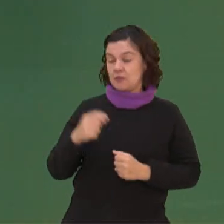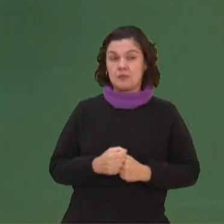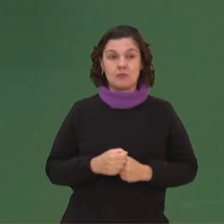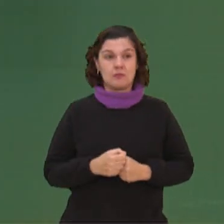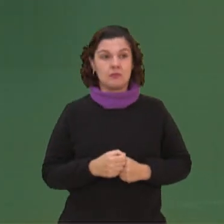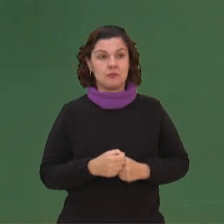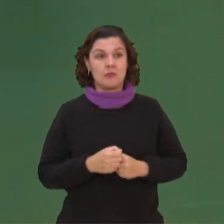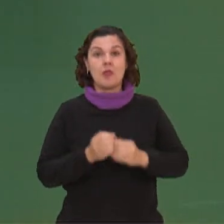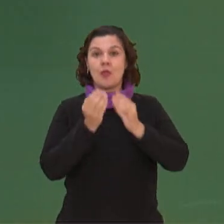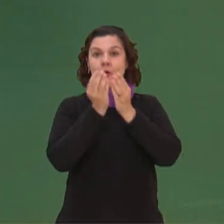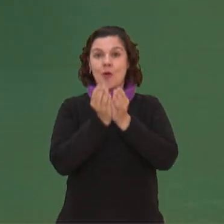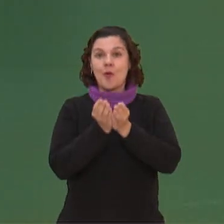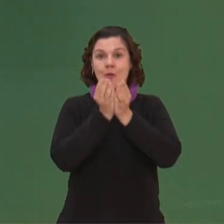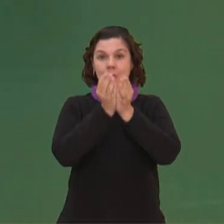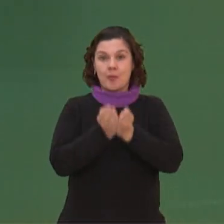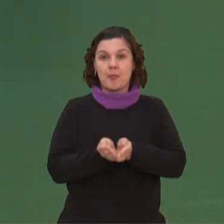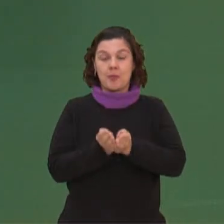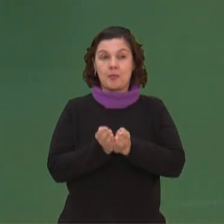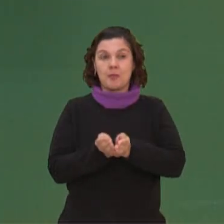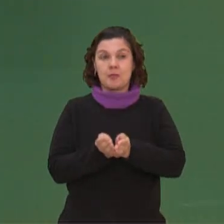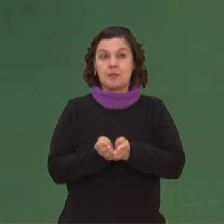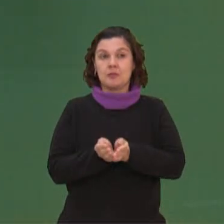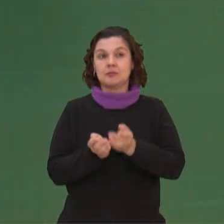o porto colocando soja